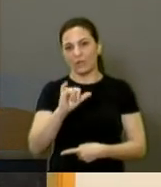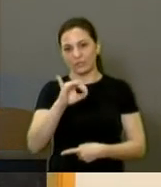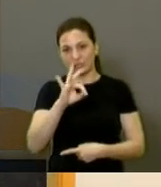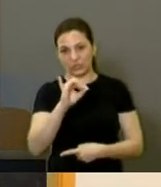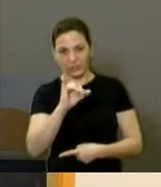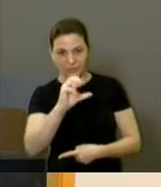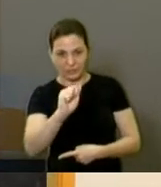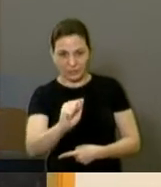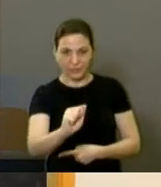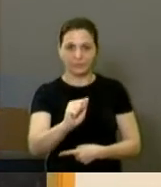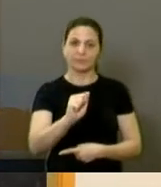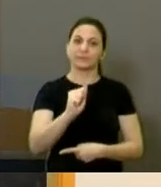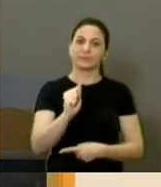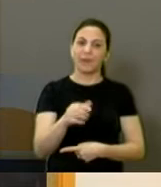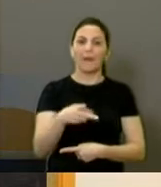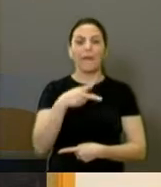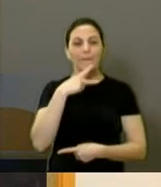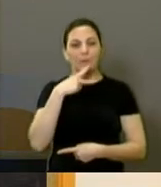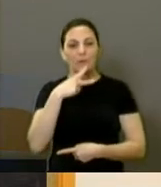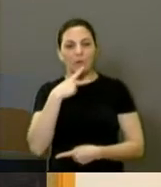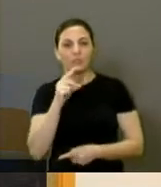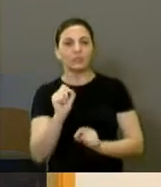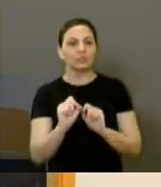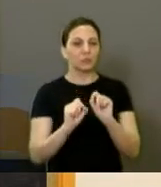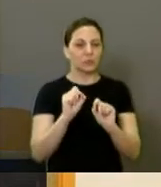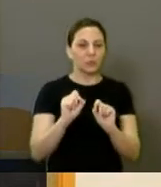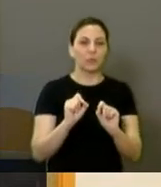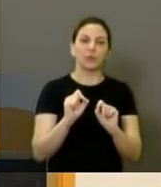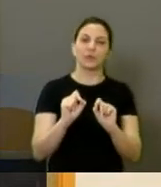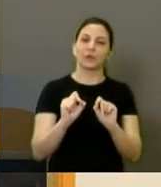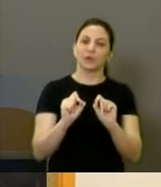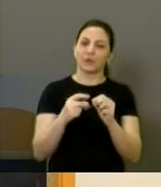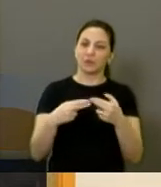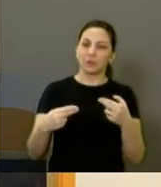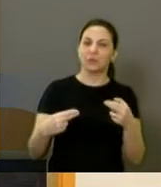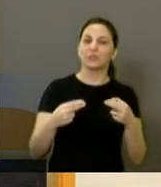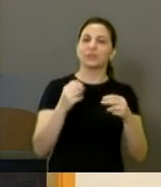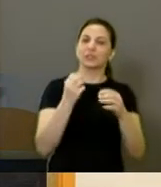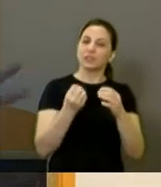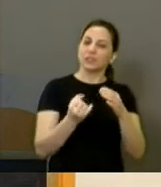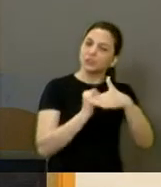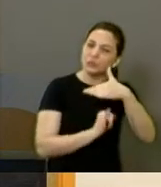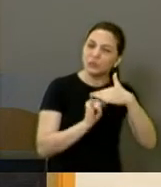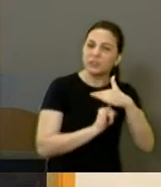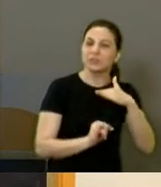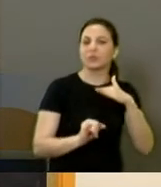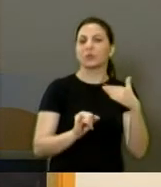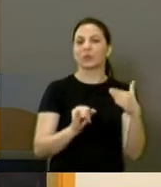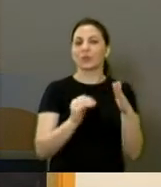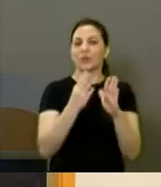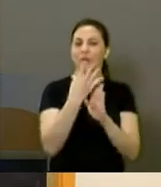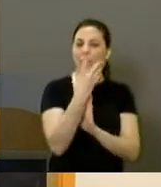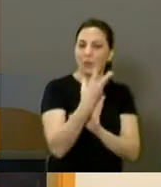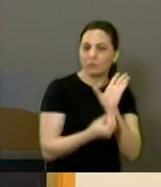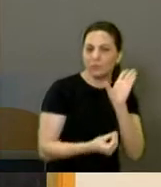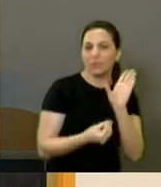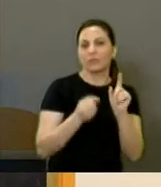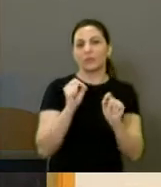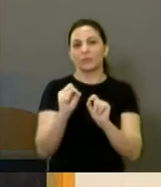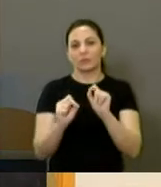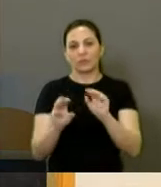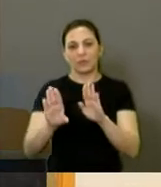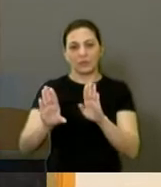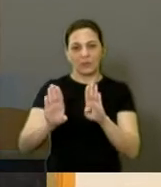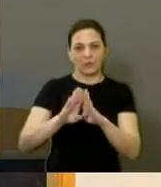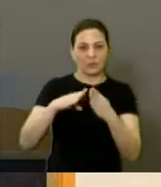acessado com facilidade sobre o que é, o que faz cada instituição, enfim, um pouco do modelo que nós estamos fazendo na Escola